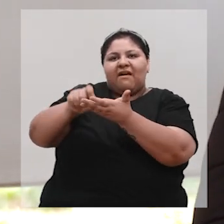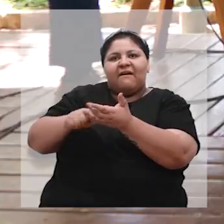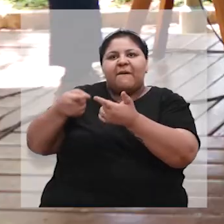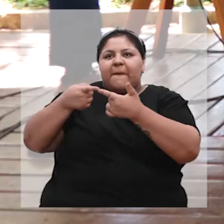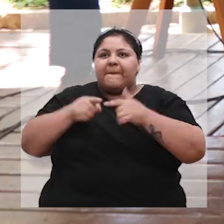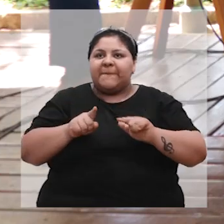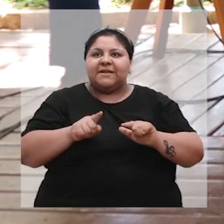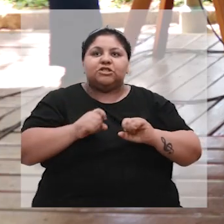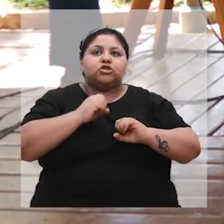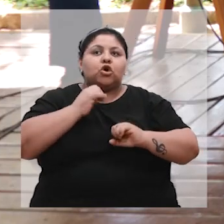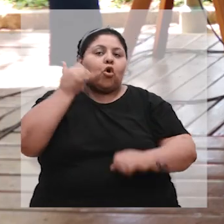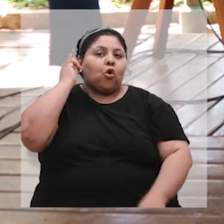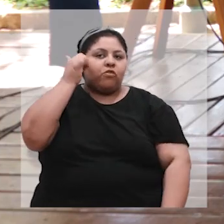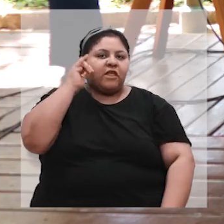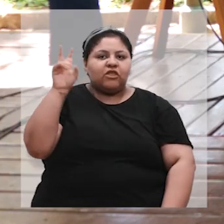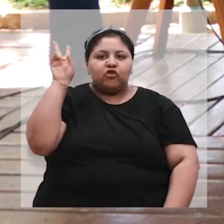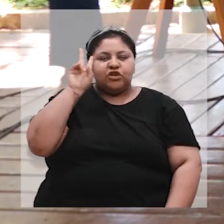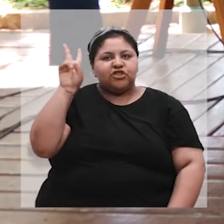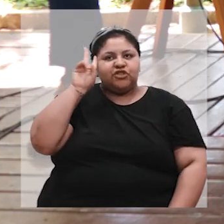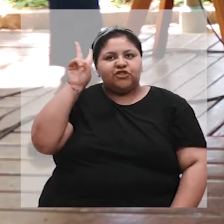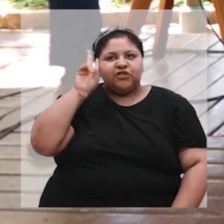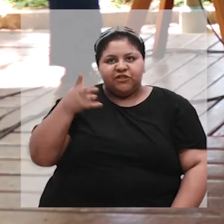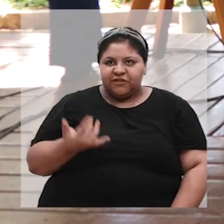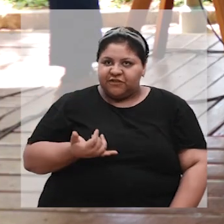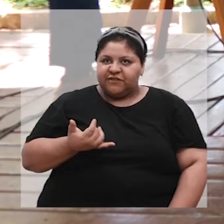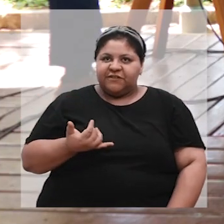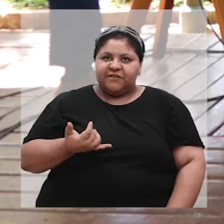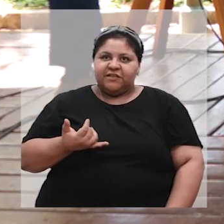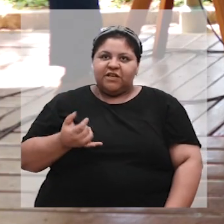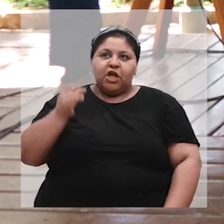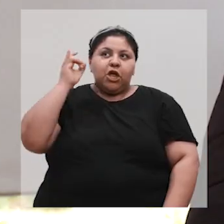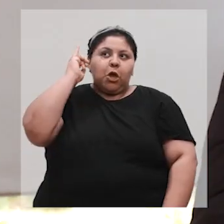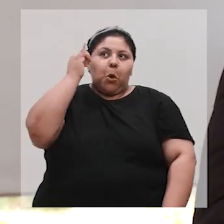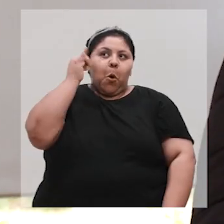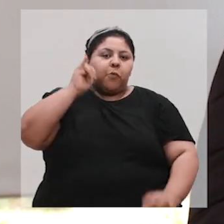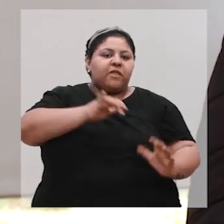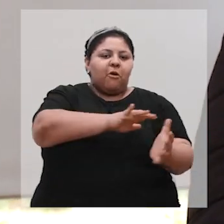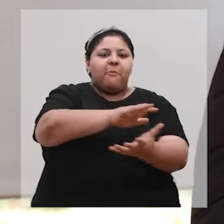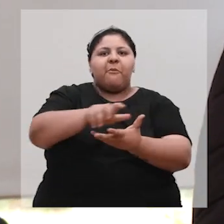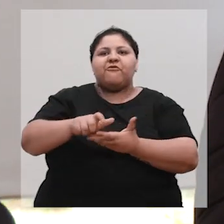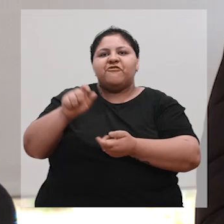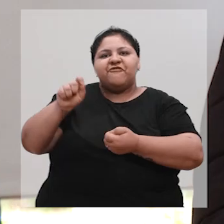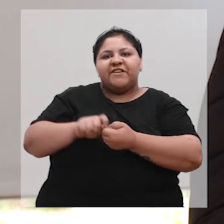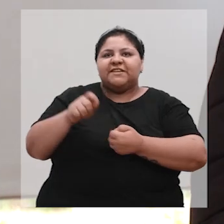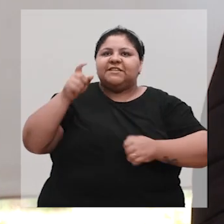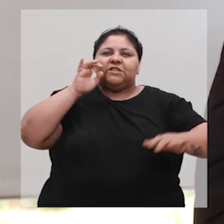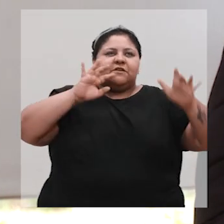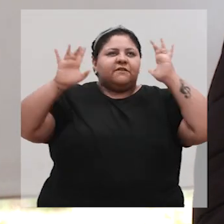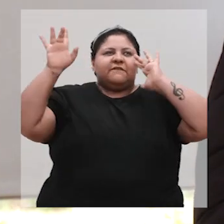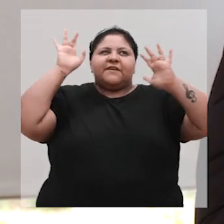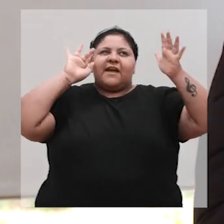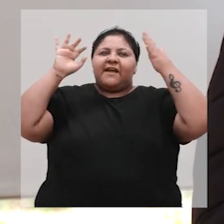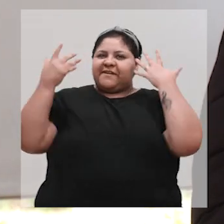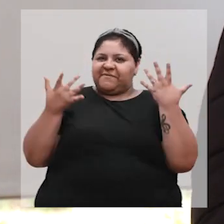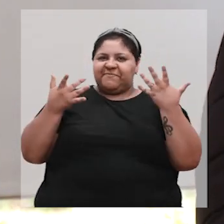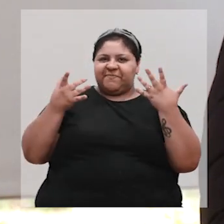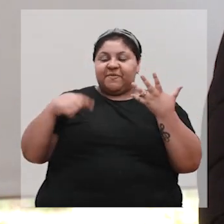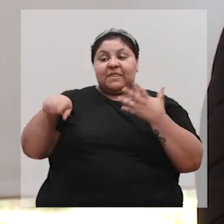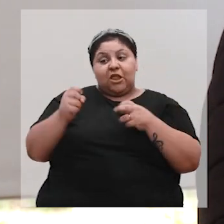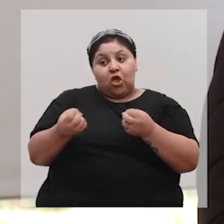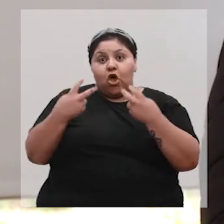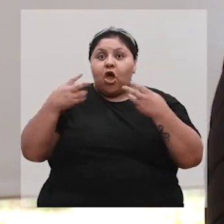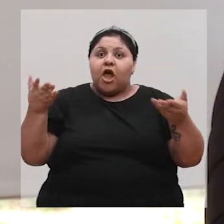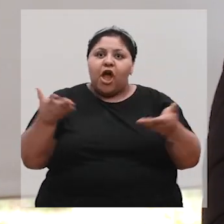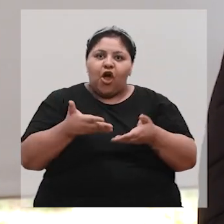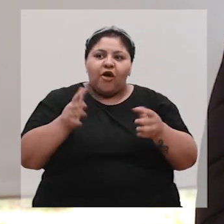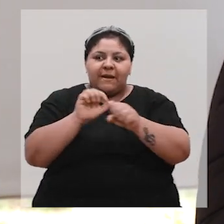vezes apenas como um contador de histórias, um contador de mundo. E isso faz com que a gente viaje muito. Nós percebemos isso